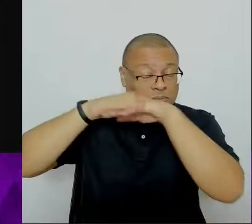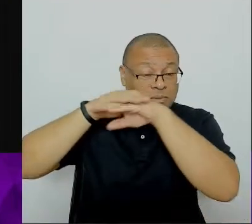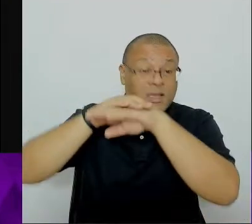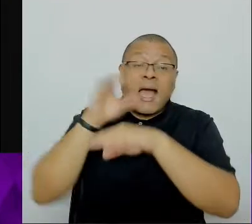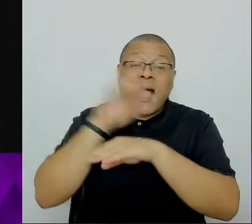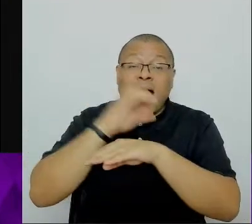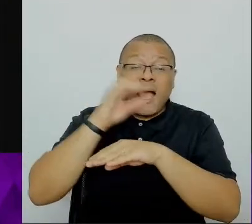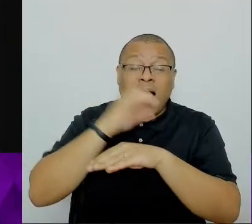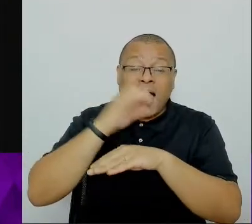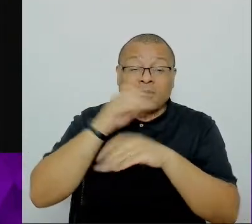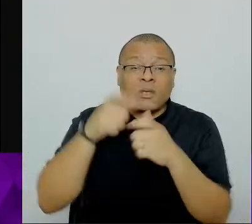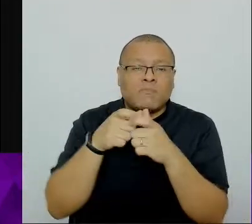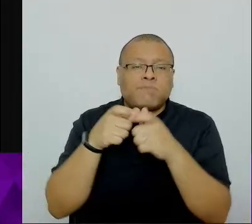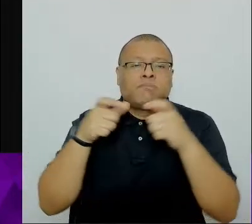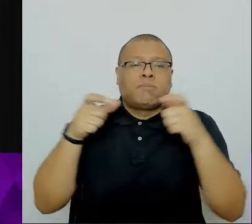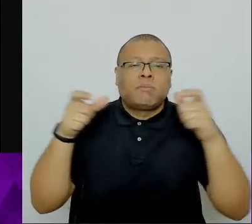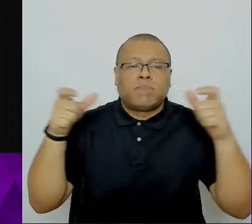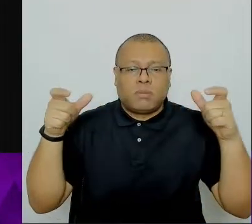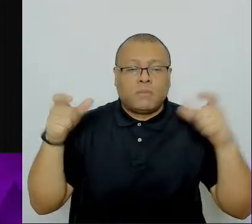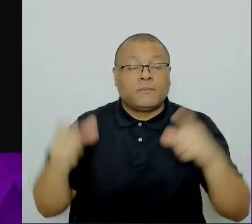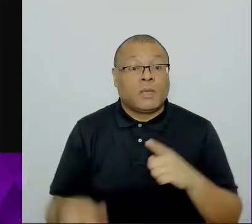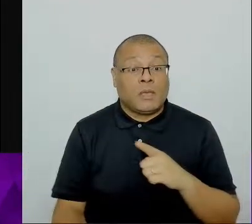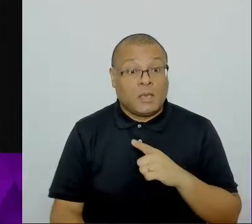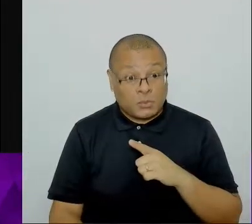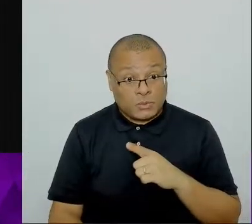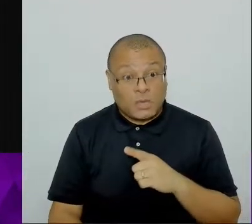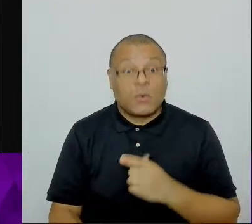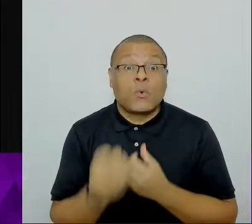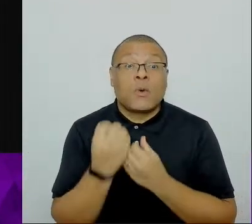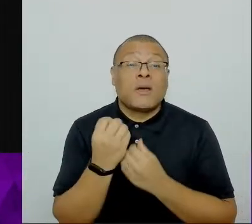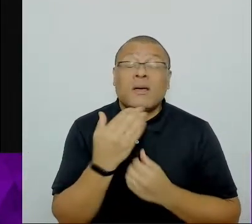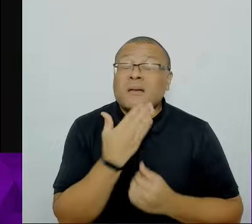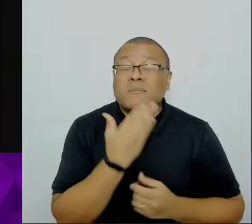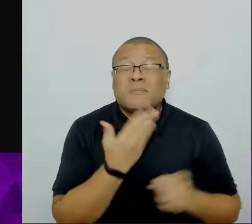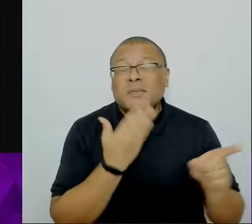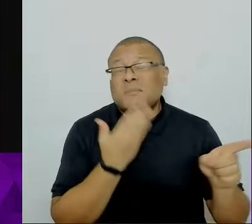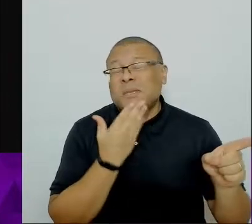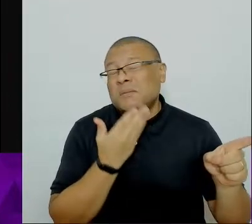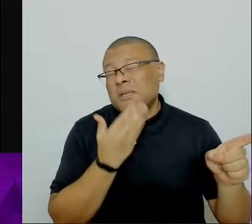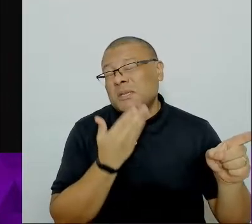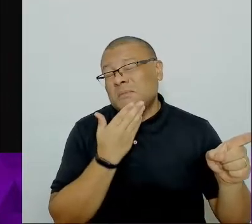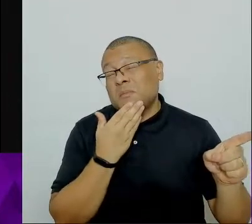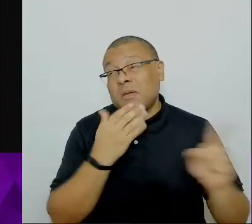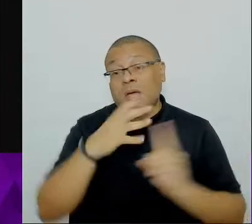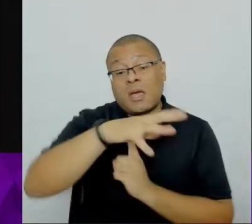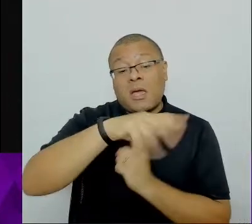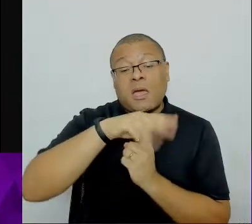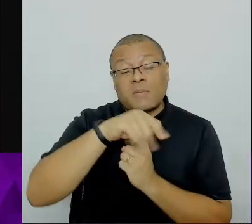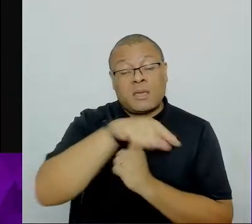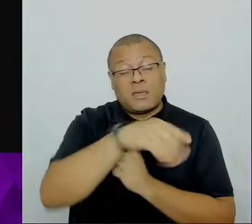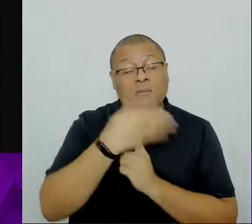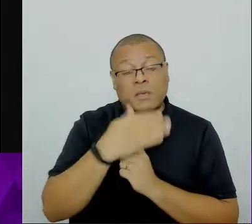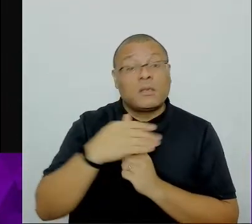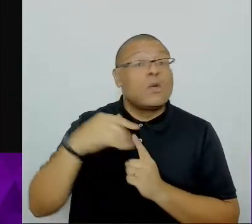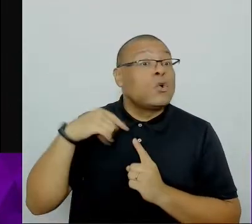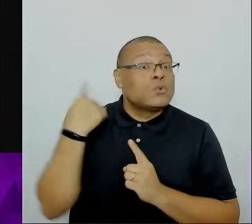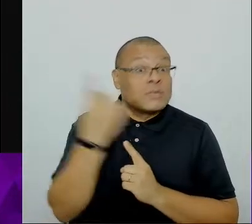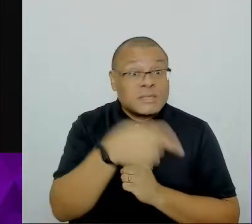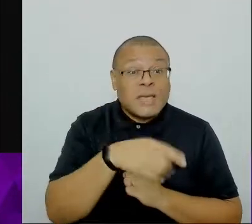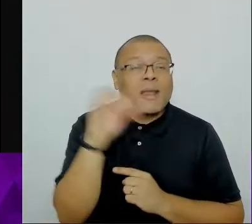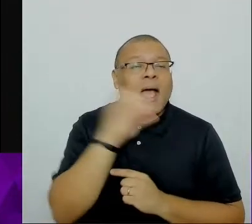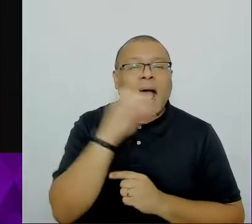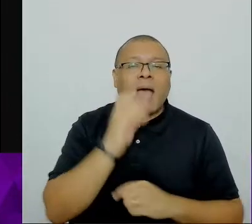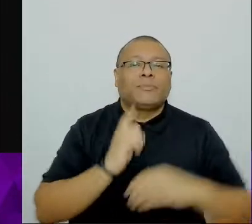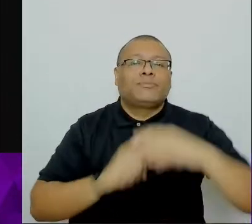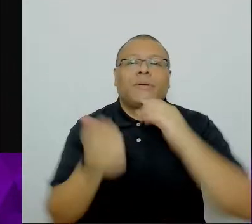seja mais escalável. Se eu tenho um recurso que é muito pedido, a gente guarda esse recurso no cache para que os clientes consigam acessar ele de forma